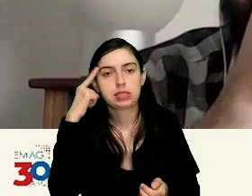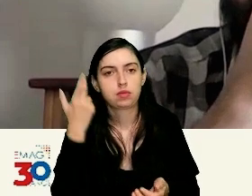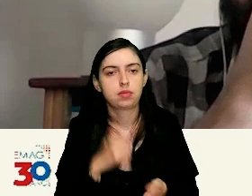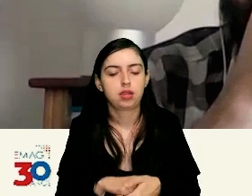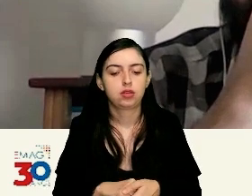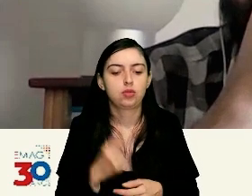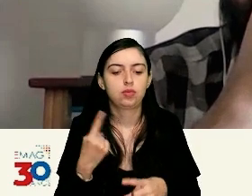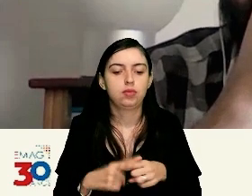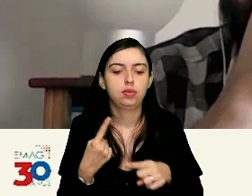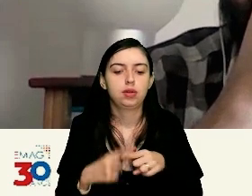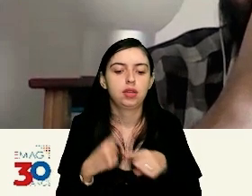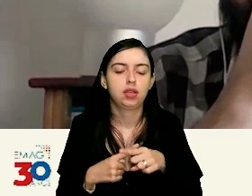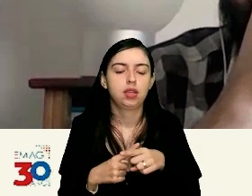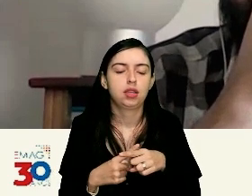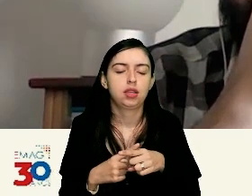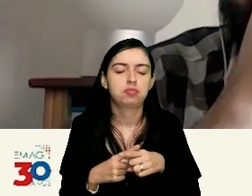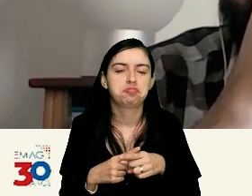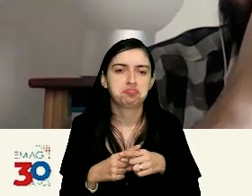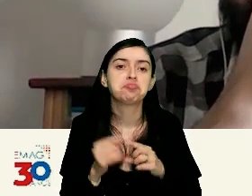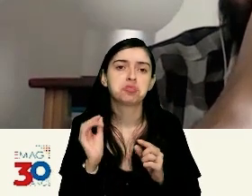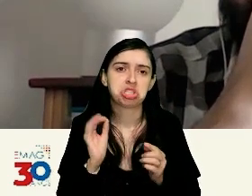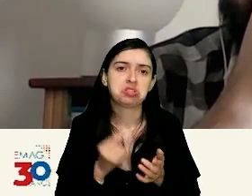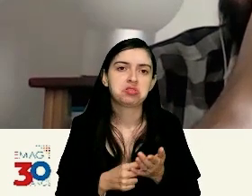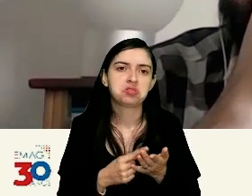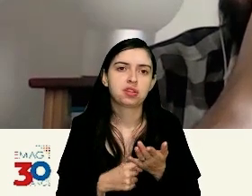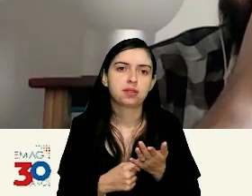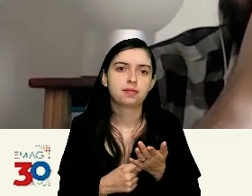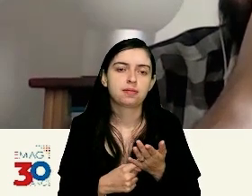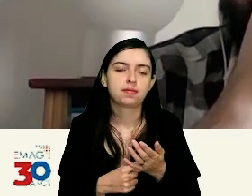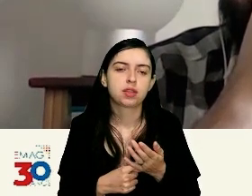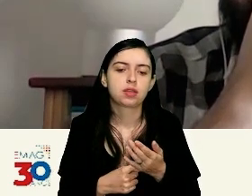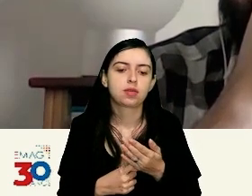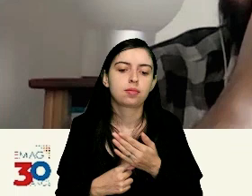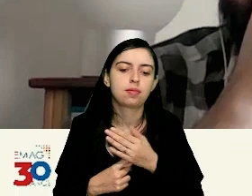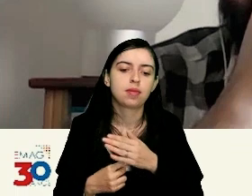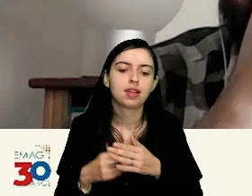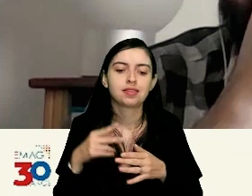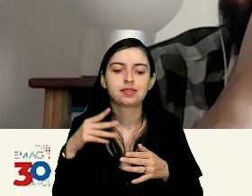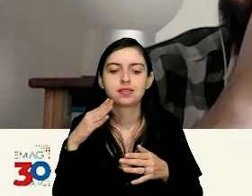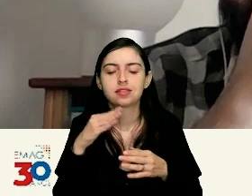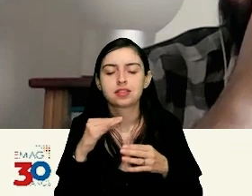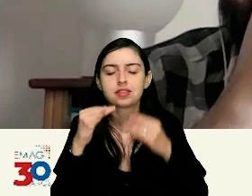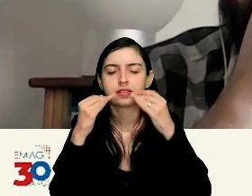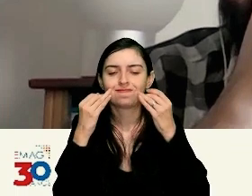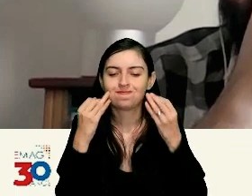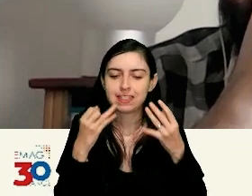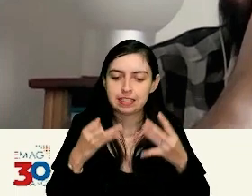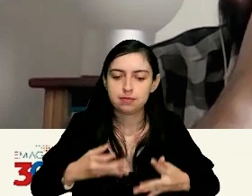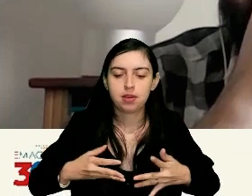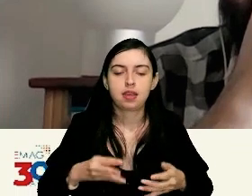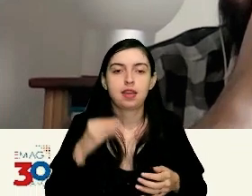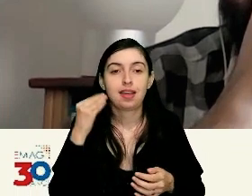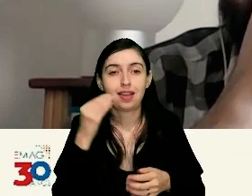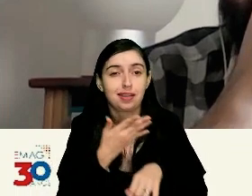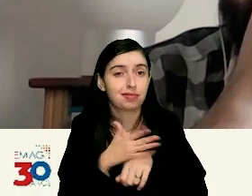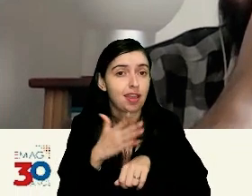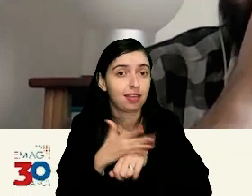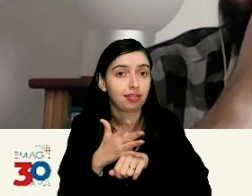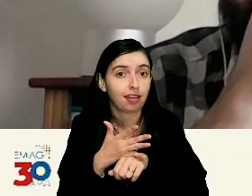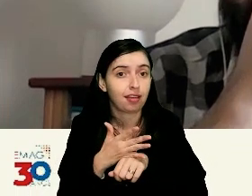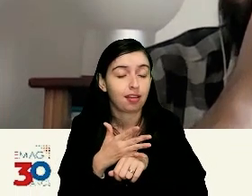Porque é isso. Quanto mais a gente tentar explicar as coisas que